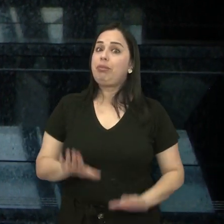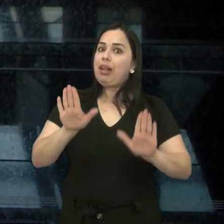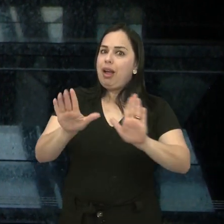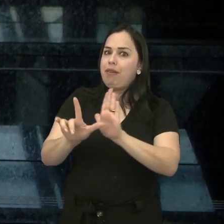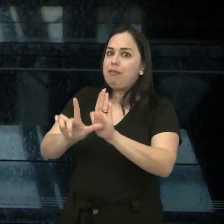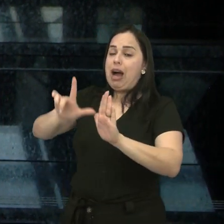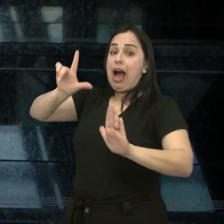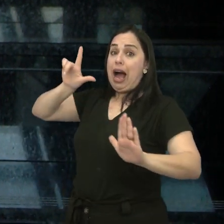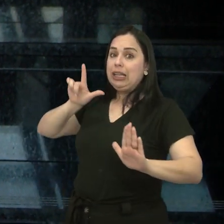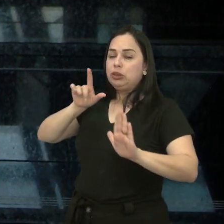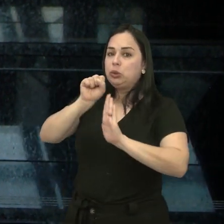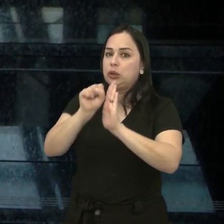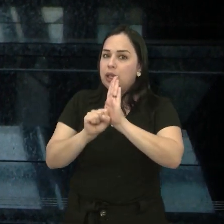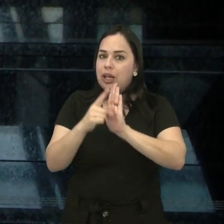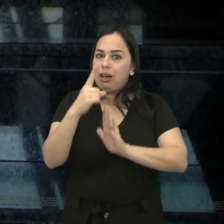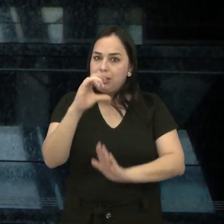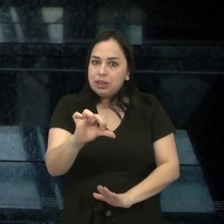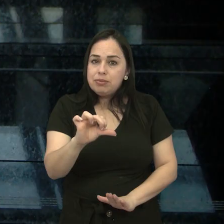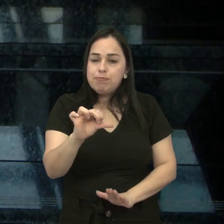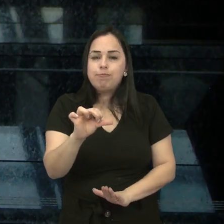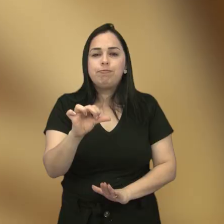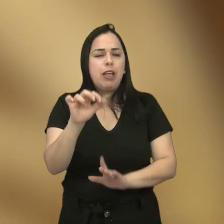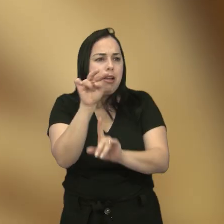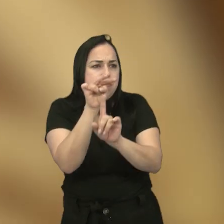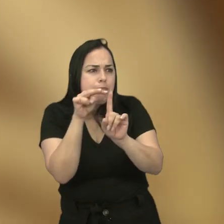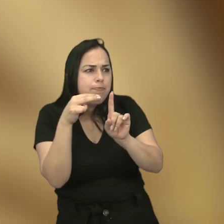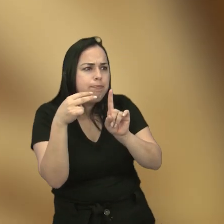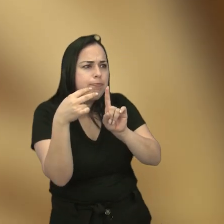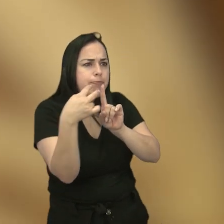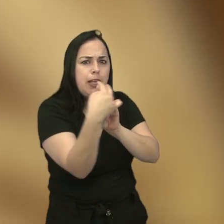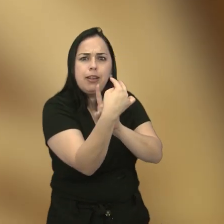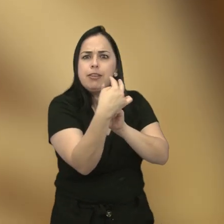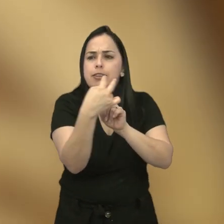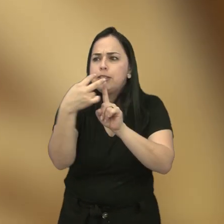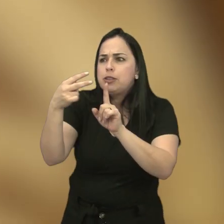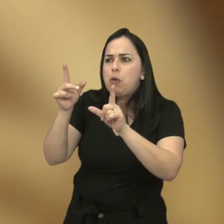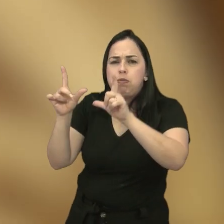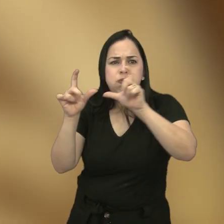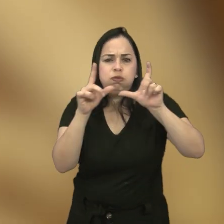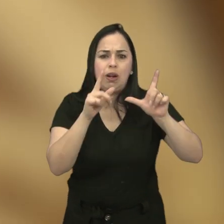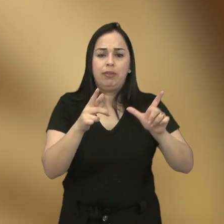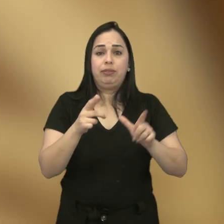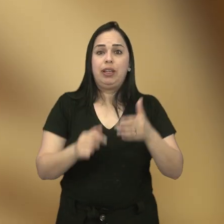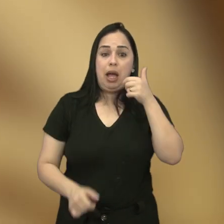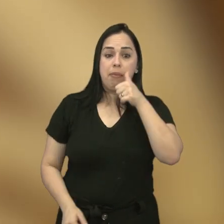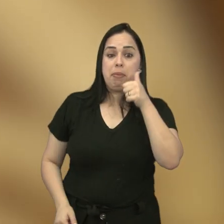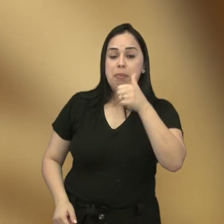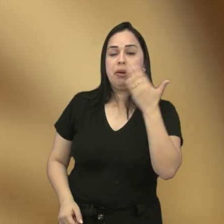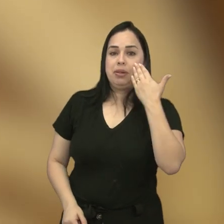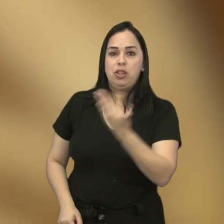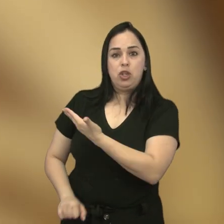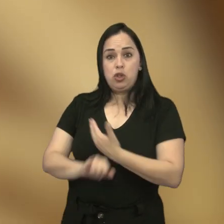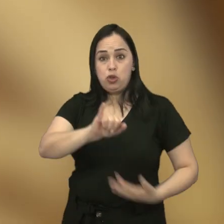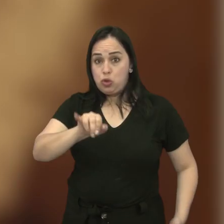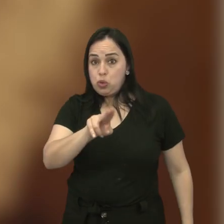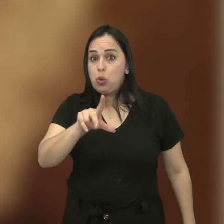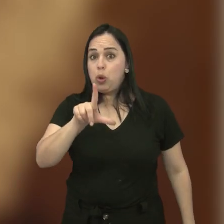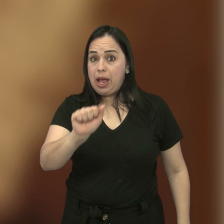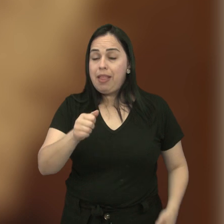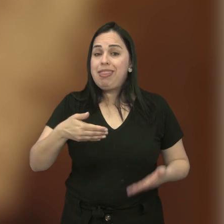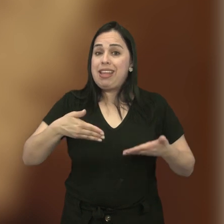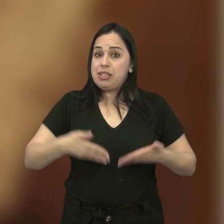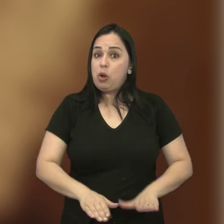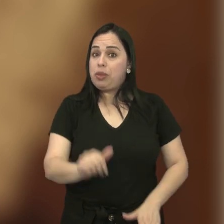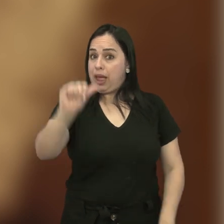a fotografia já era arte no olhar feminino. Julia Margaret Cameron, nascida na Índia e criada na Europa, ganhou